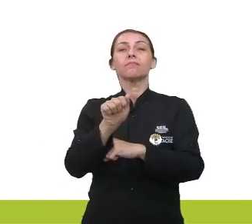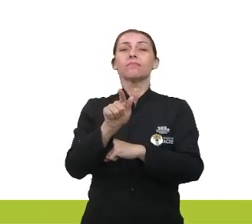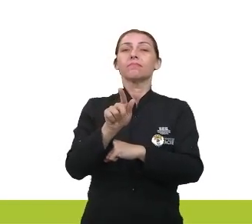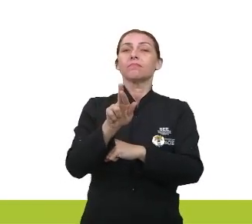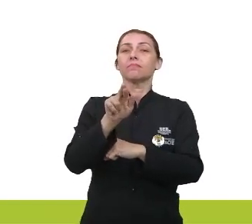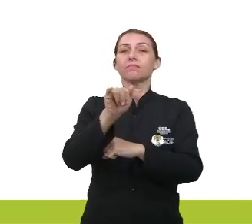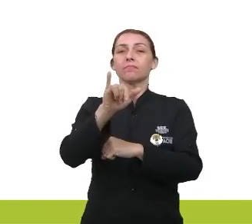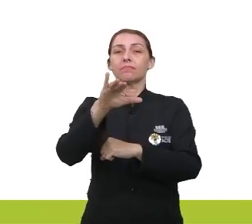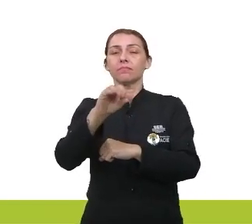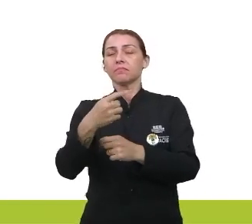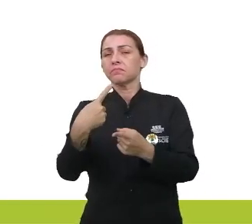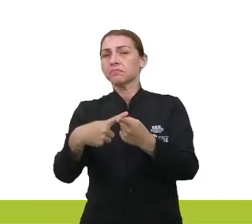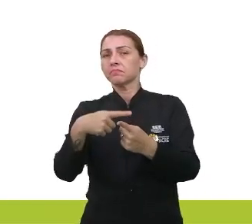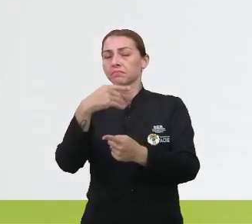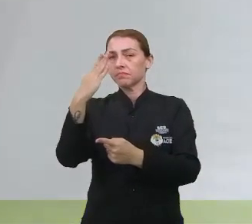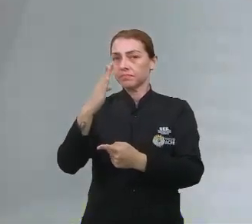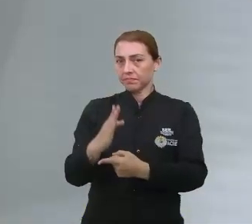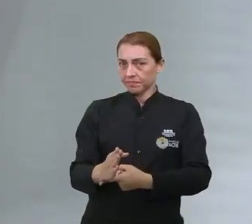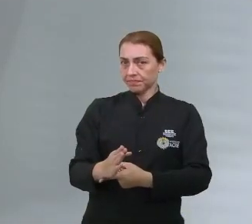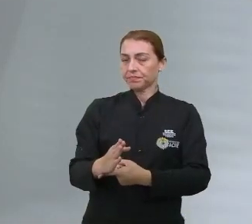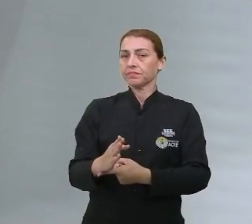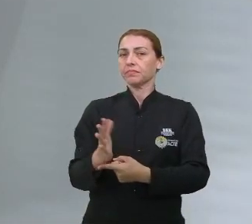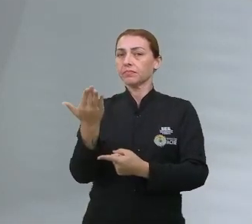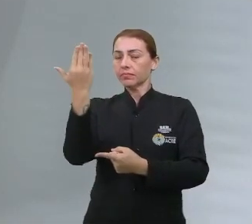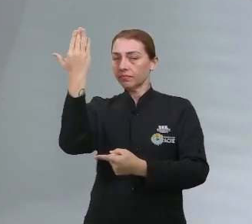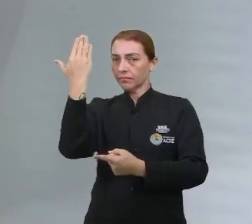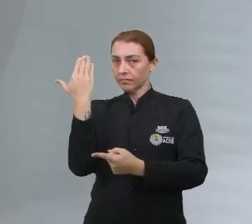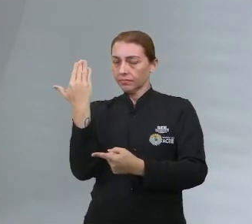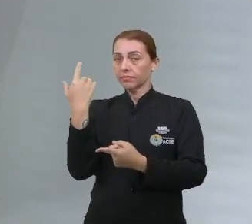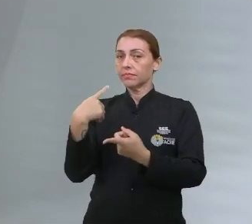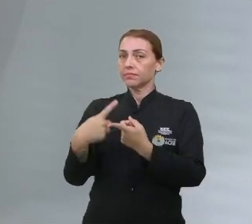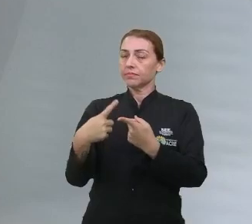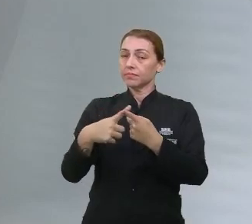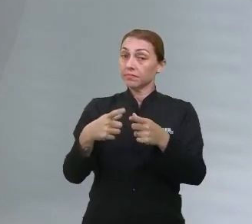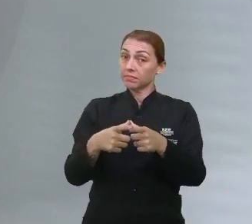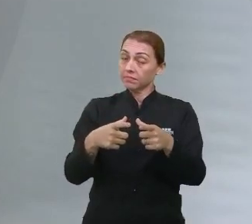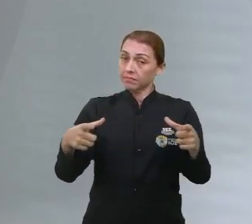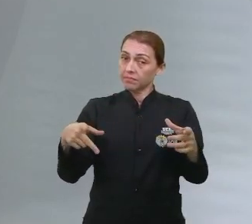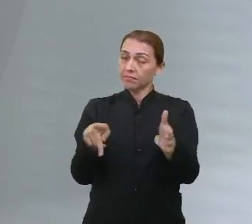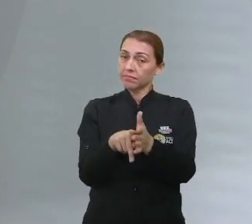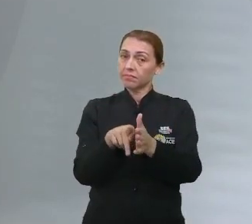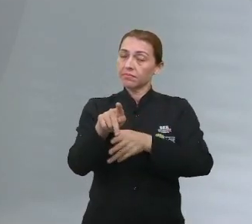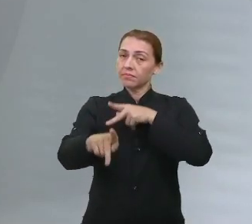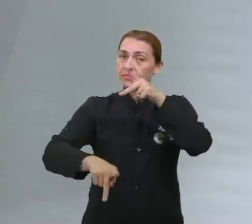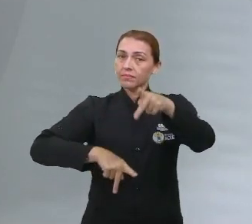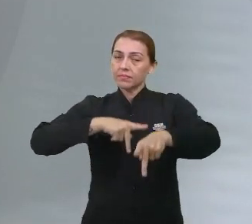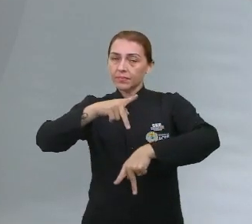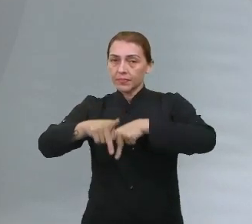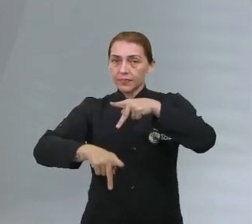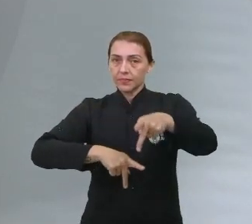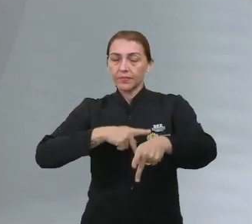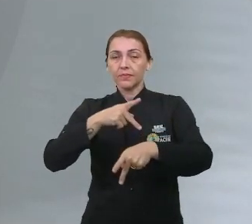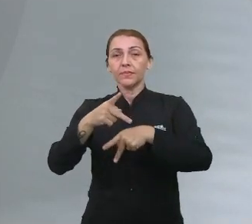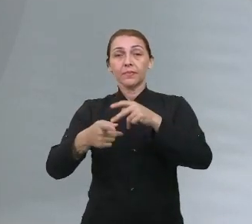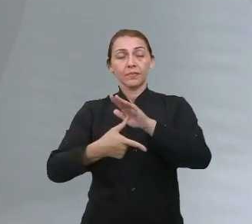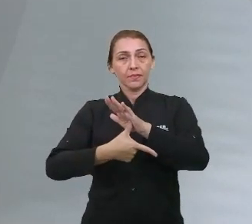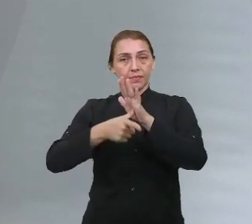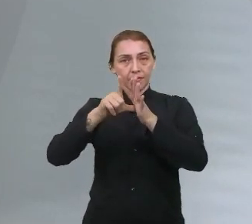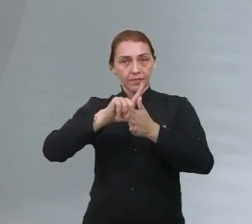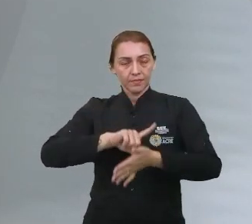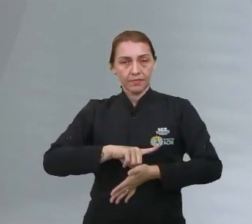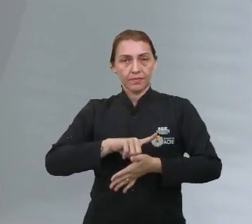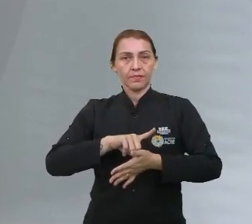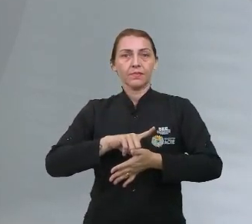passado. Por que que o Brasil era um país agrário, professora? Porque maior parte da sua população, antes